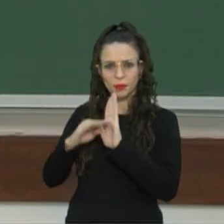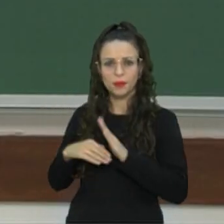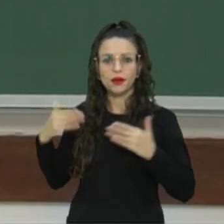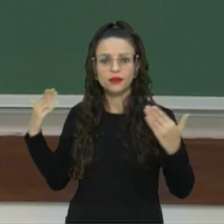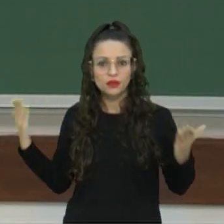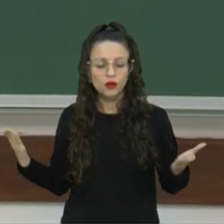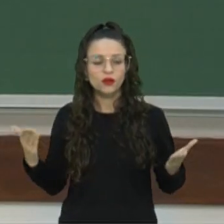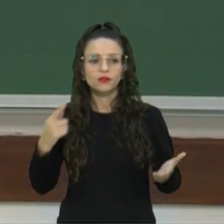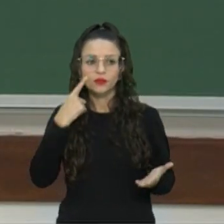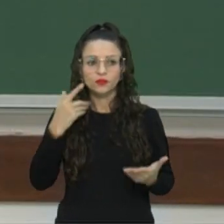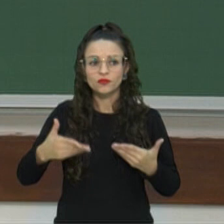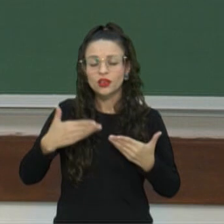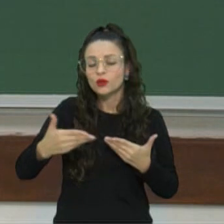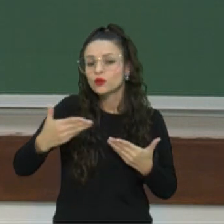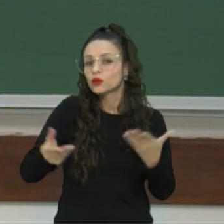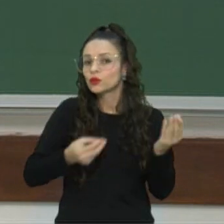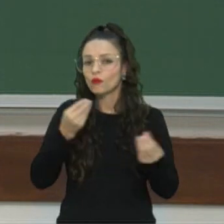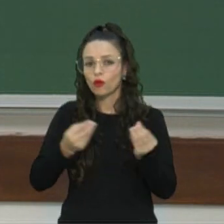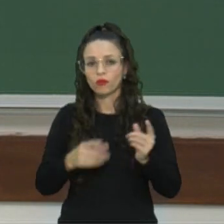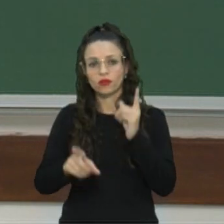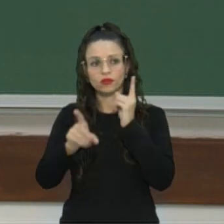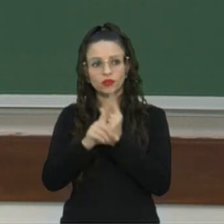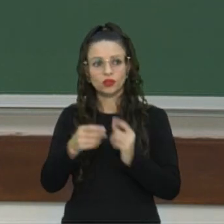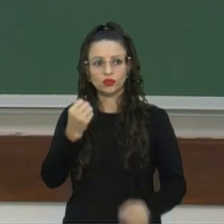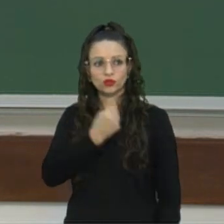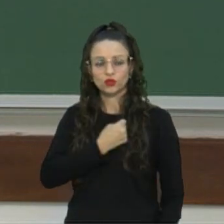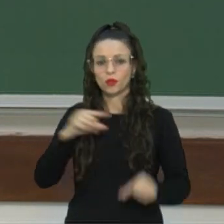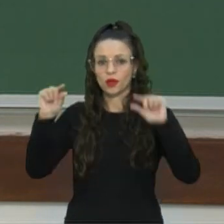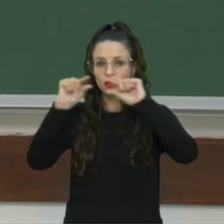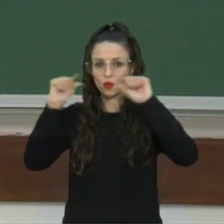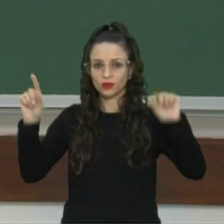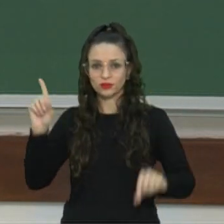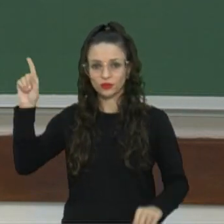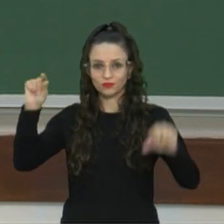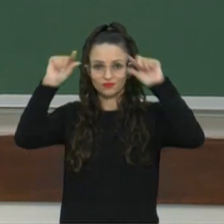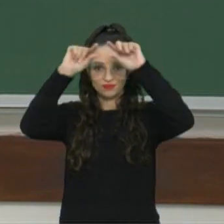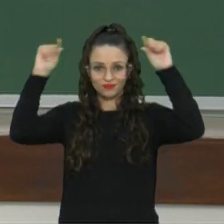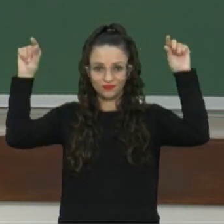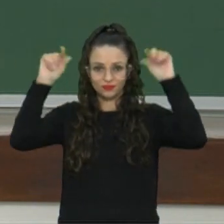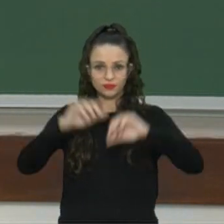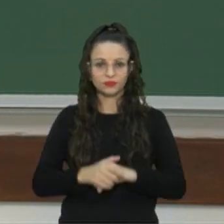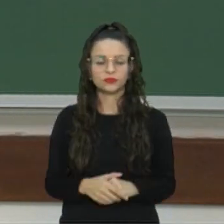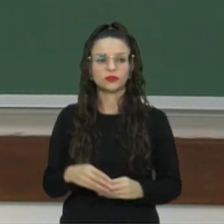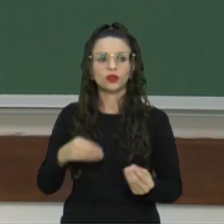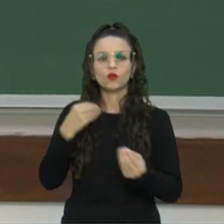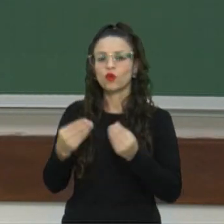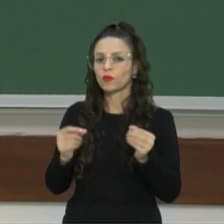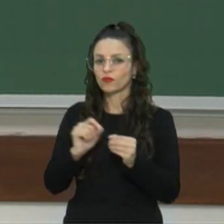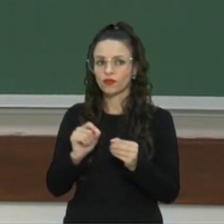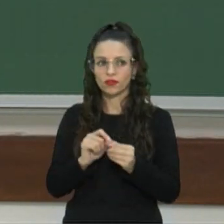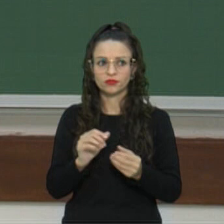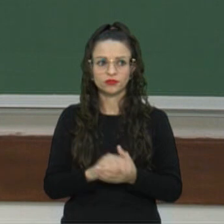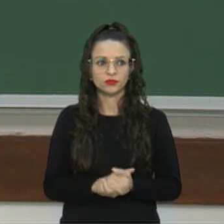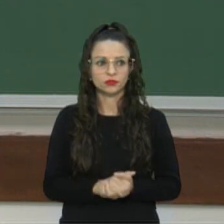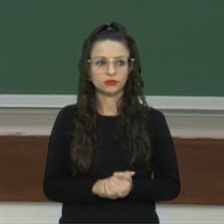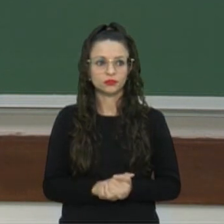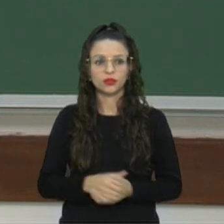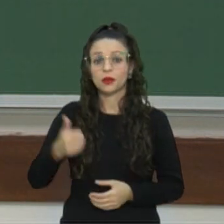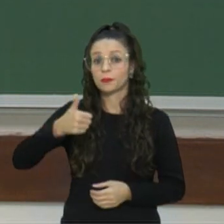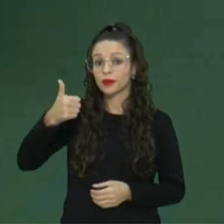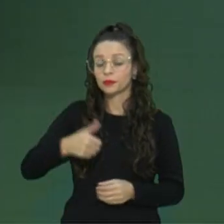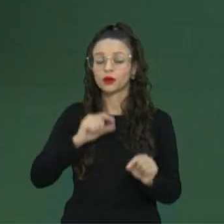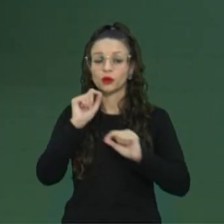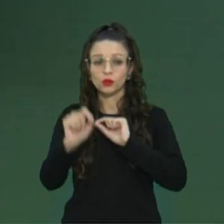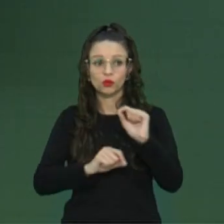gente vai trabalhar com elas para descobrir o valor dessa equação aqui de cima. Como que a gente faz isso? Primeiro